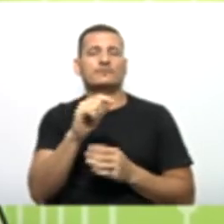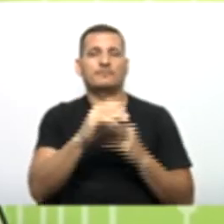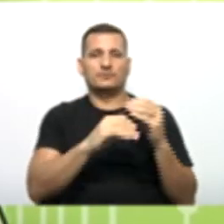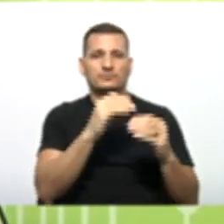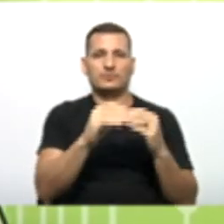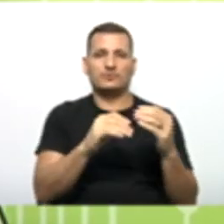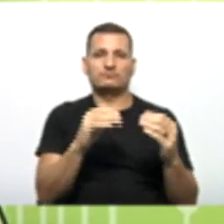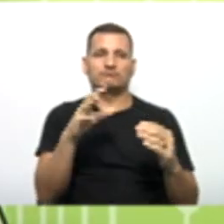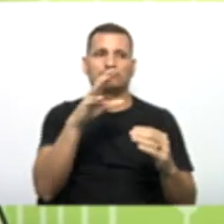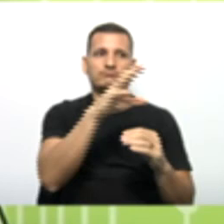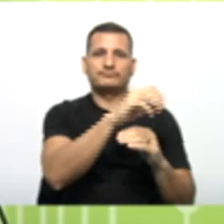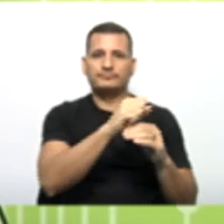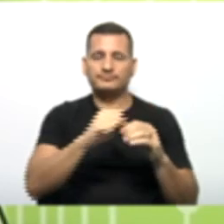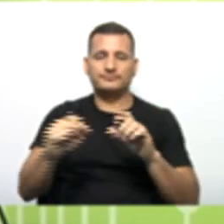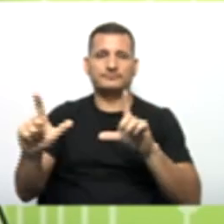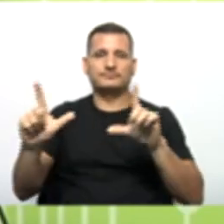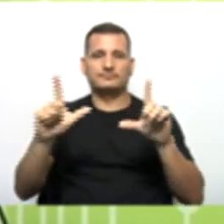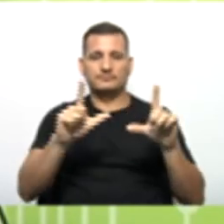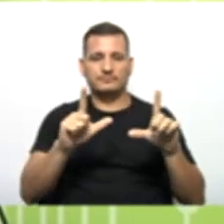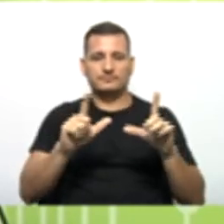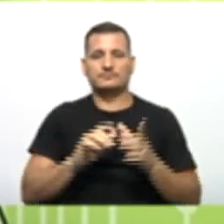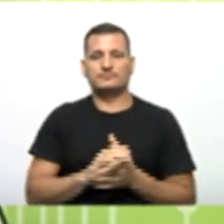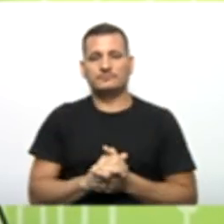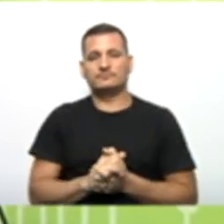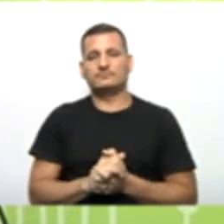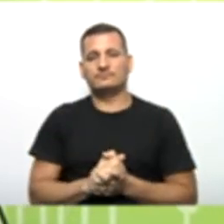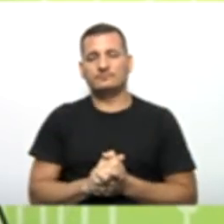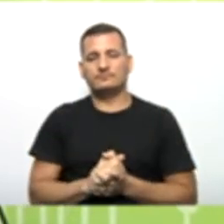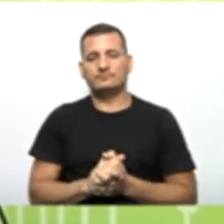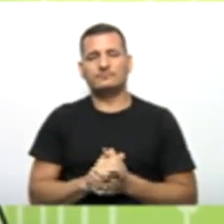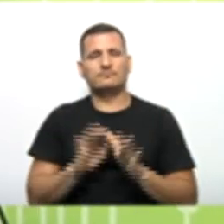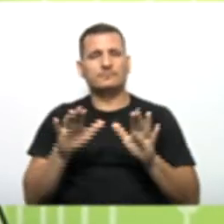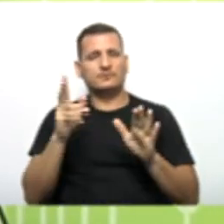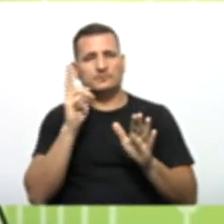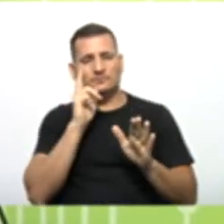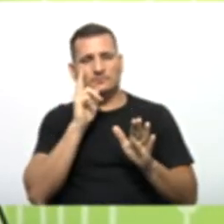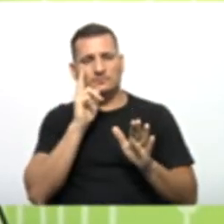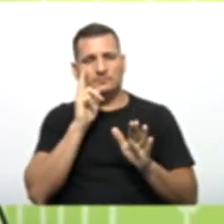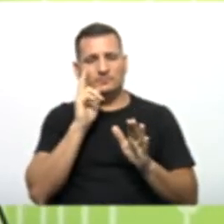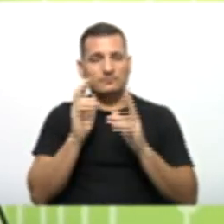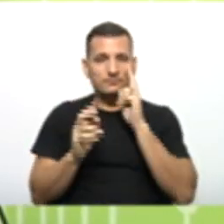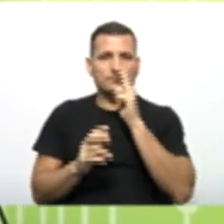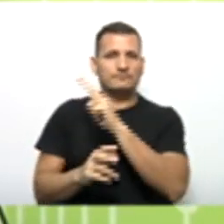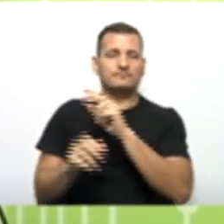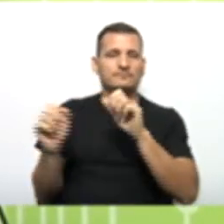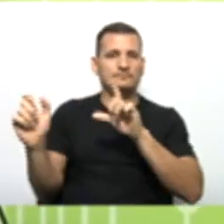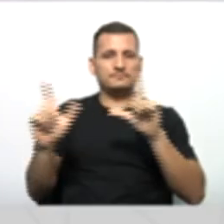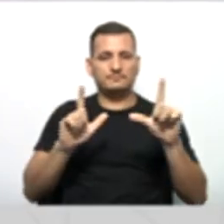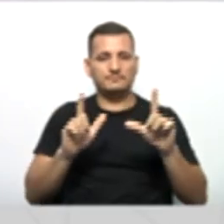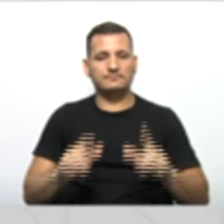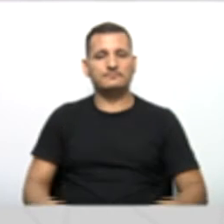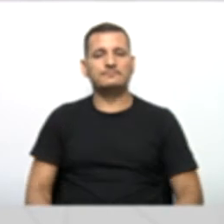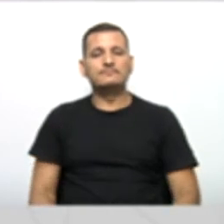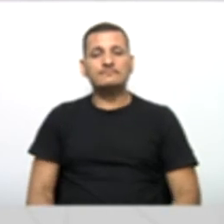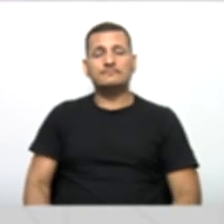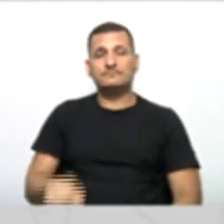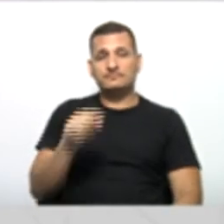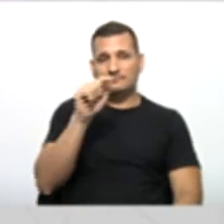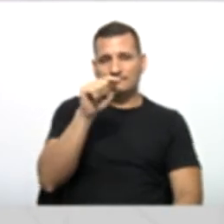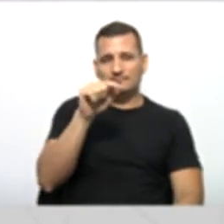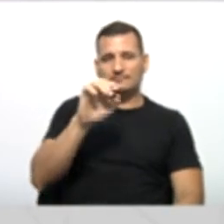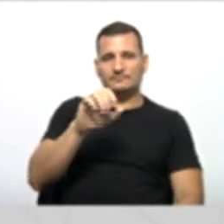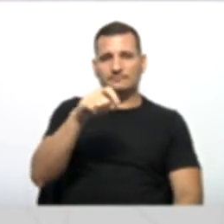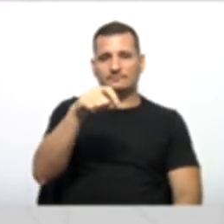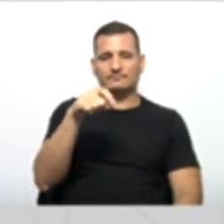executar então só confirma que comigo no slide ó quando ele faz isso aqui ó e se execute